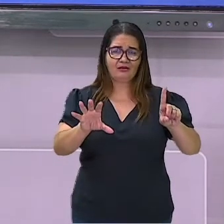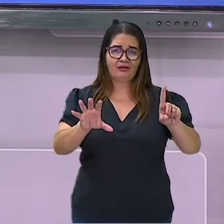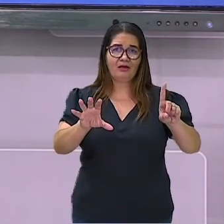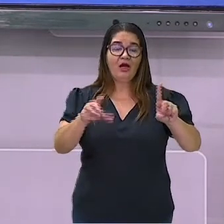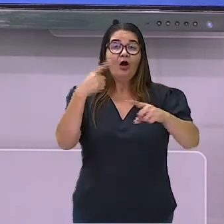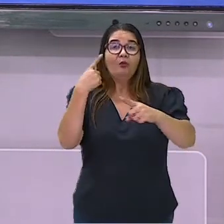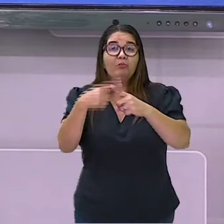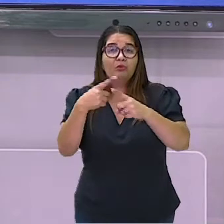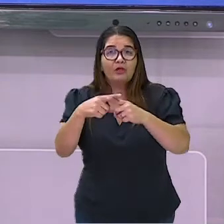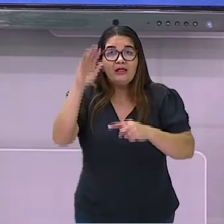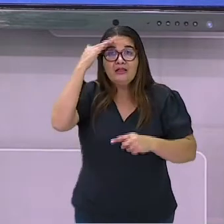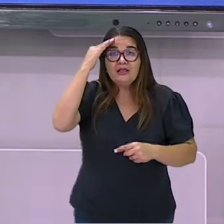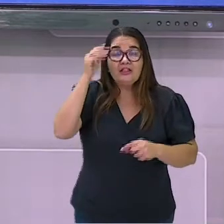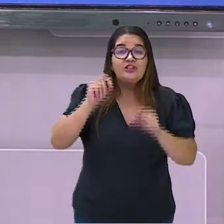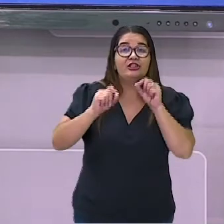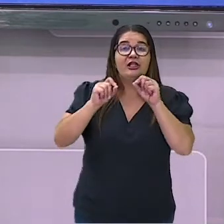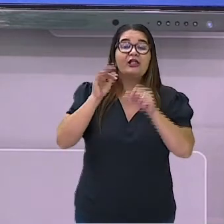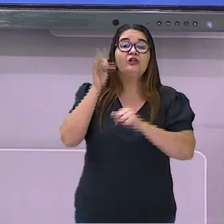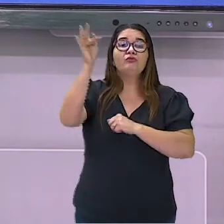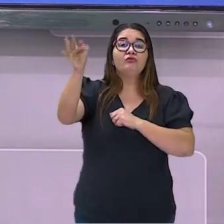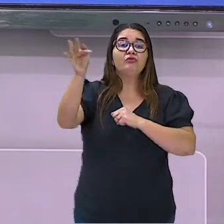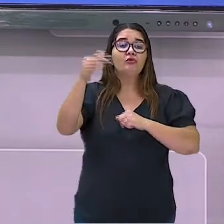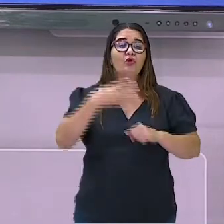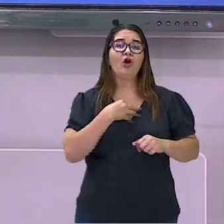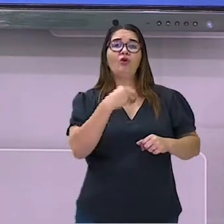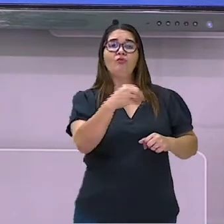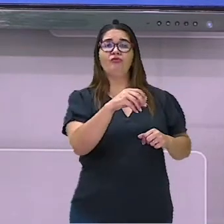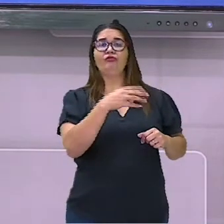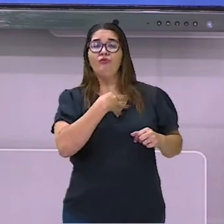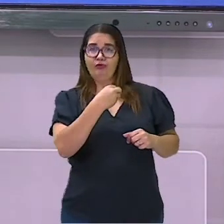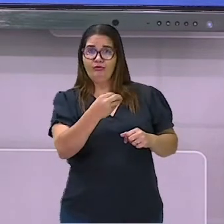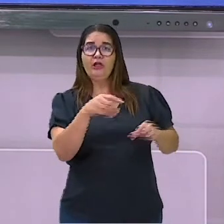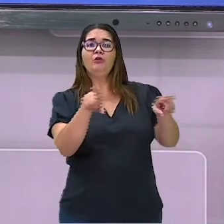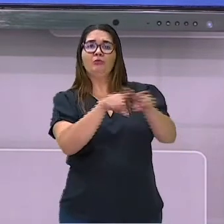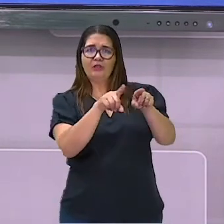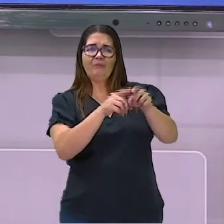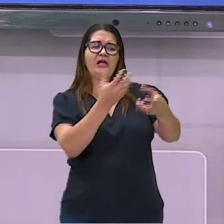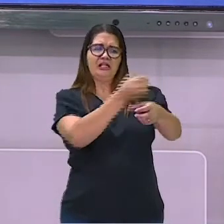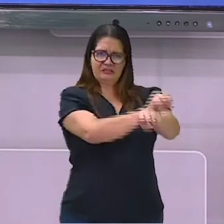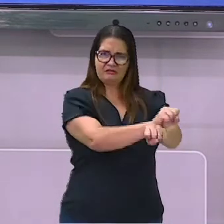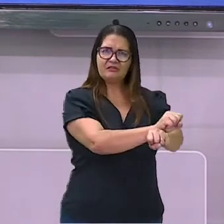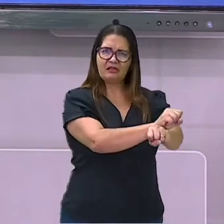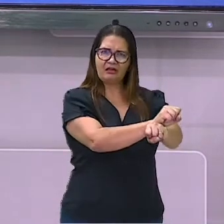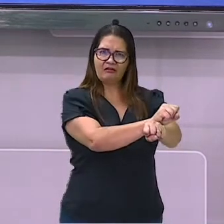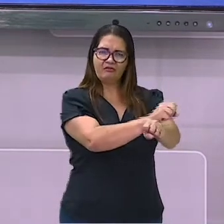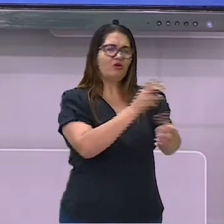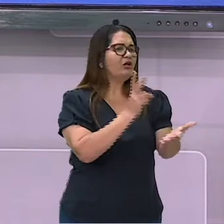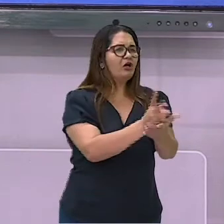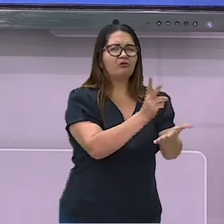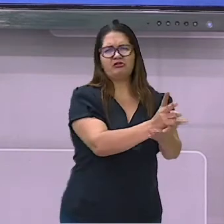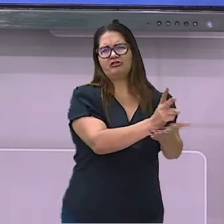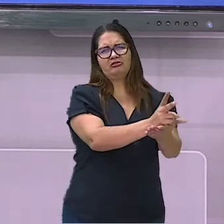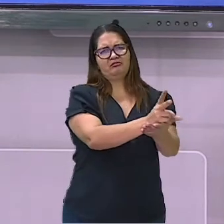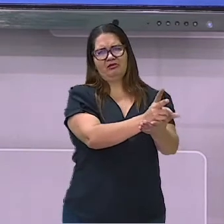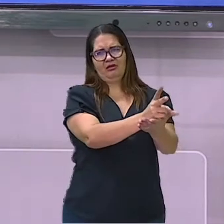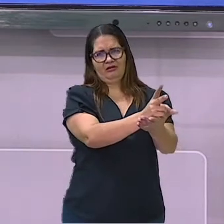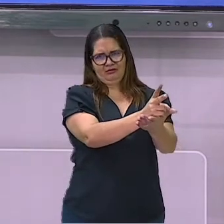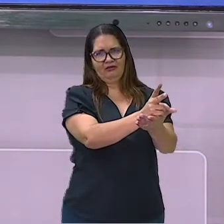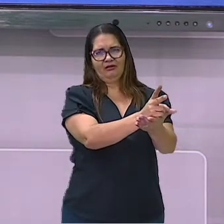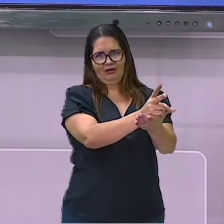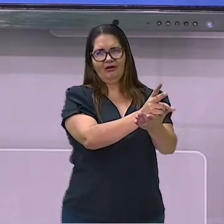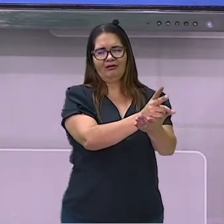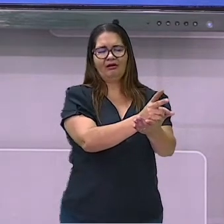resistência comum era a fuga para cidades distantes, para as matas ou comunidades